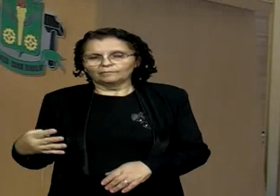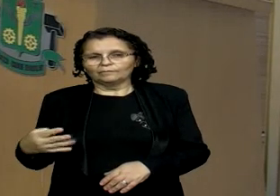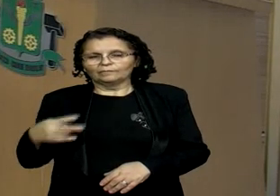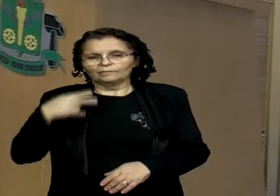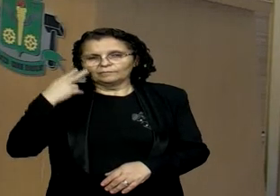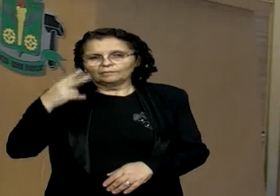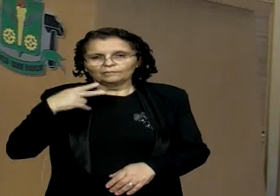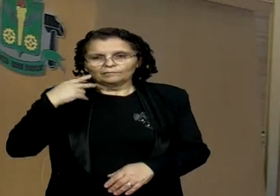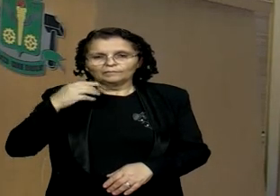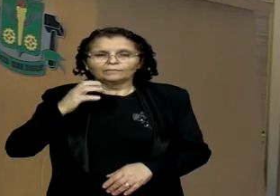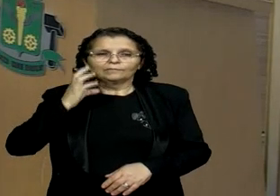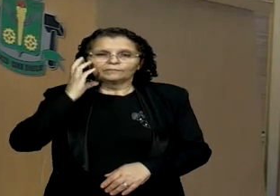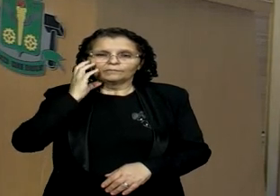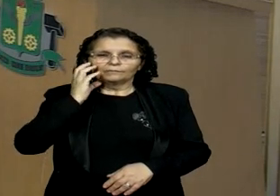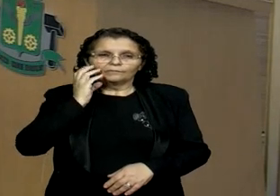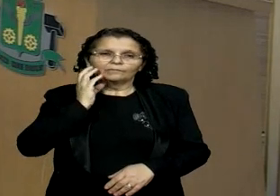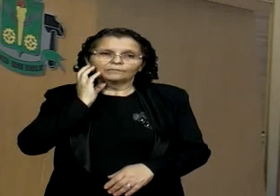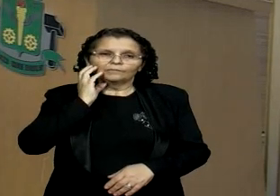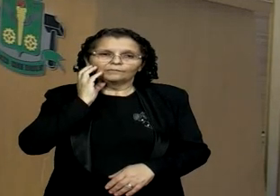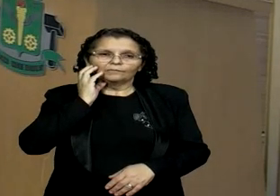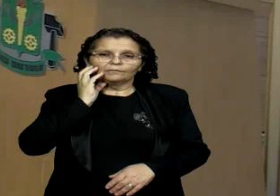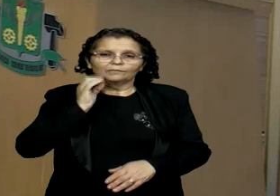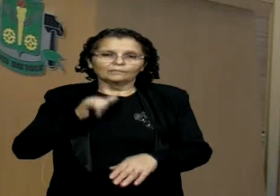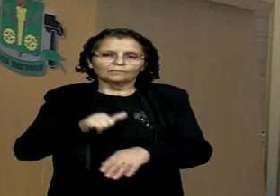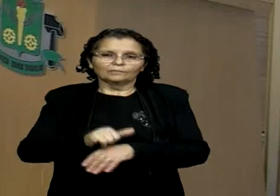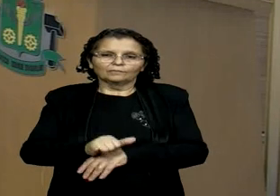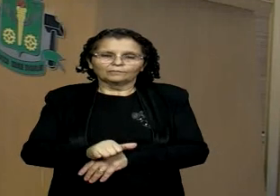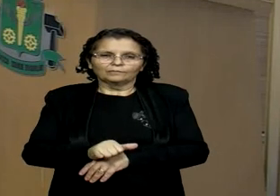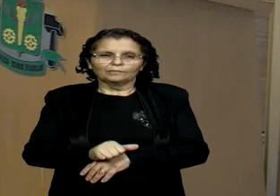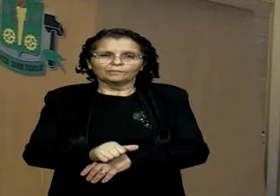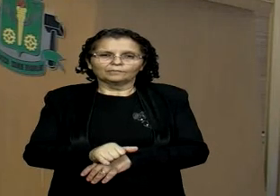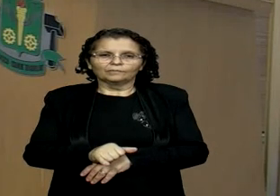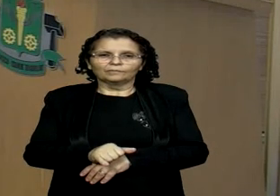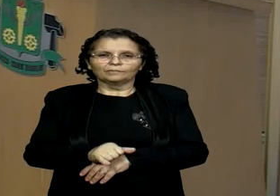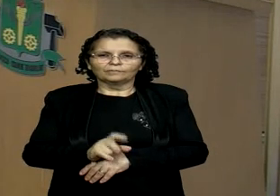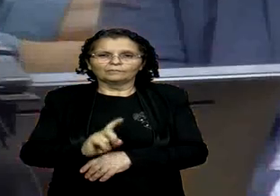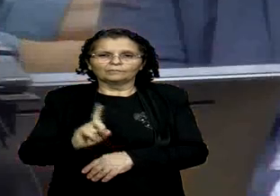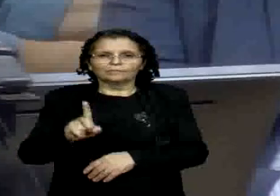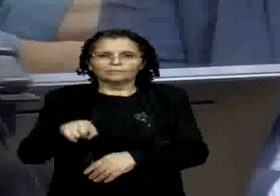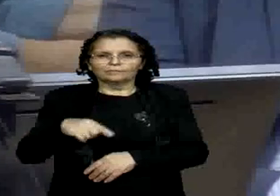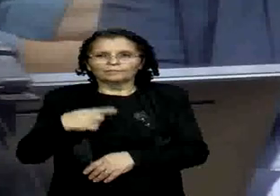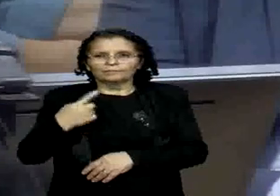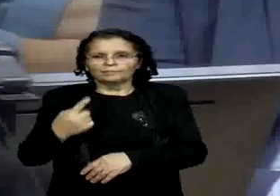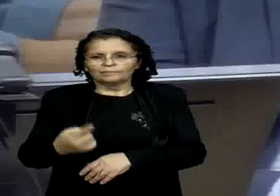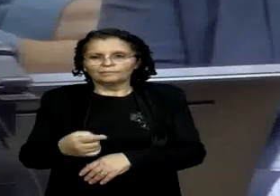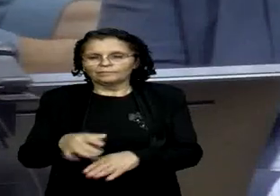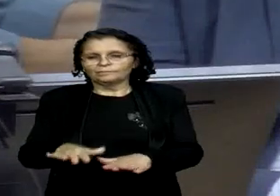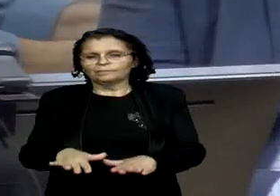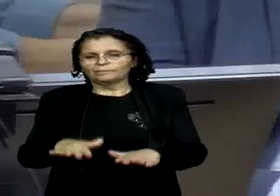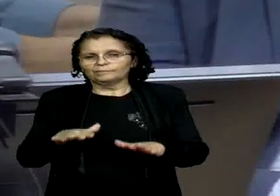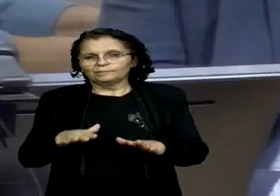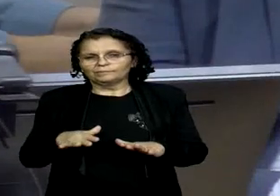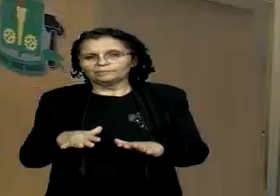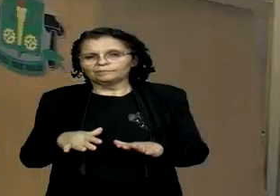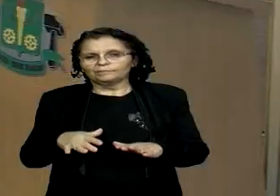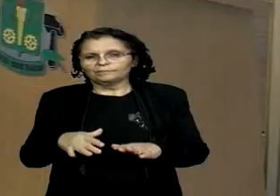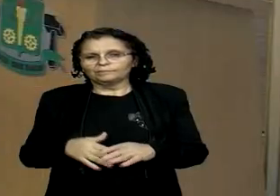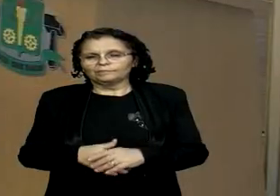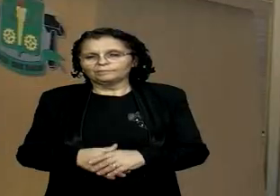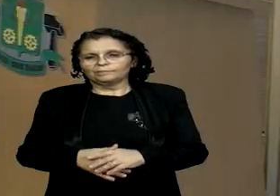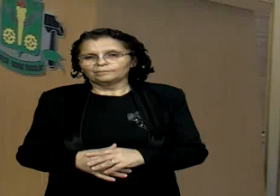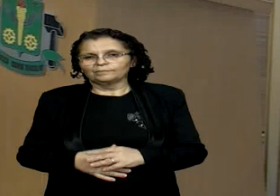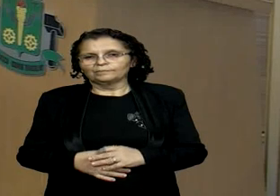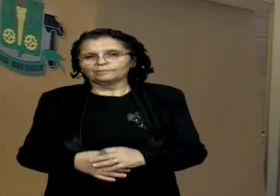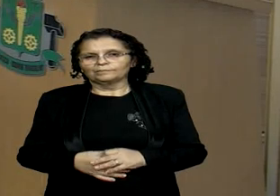85/2024 da vereadora Lúcia da Saúde. Vereadora ausente. Na ausência da autora, será pautado na próxima sessão. Questão de ordem,